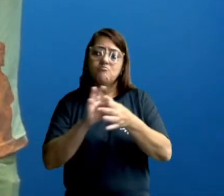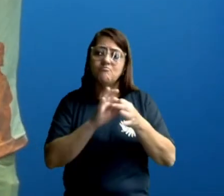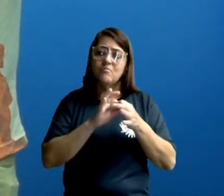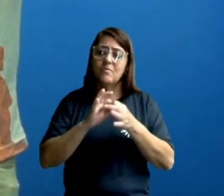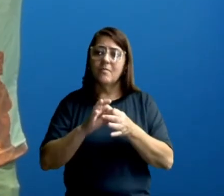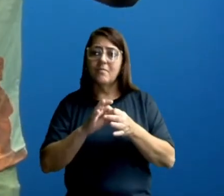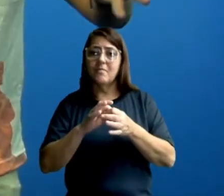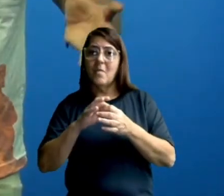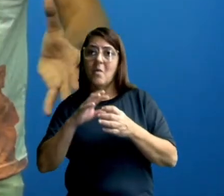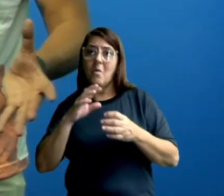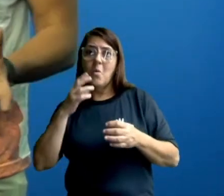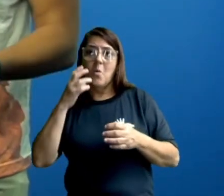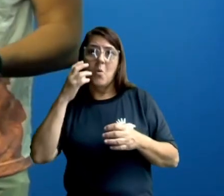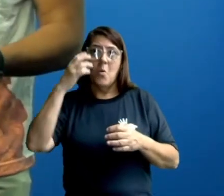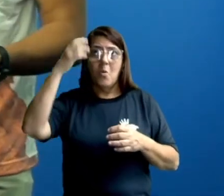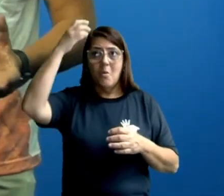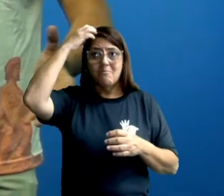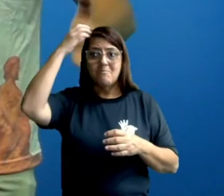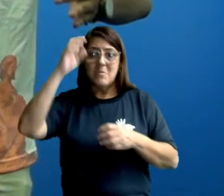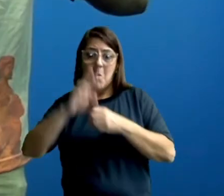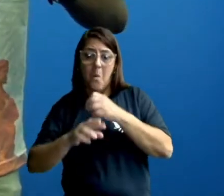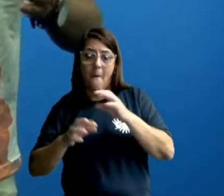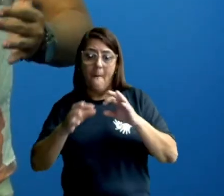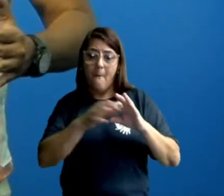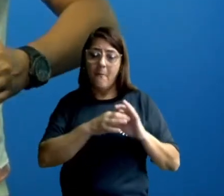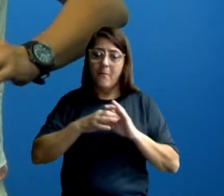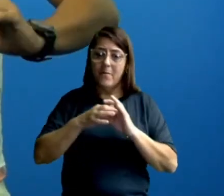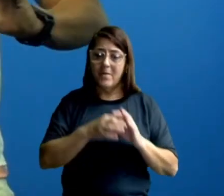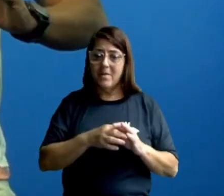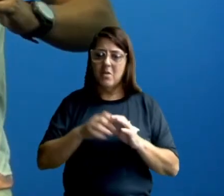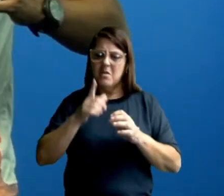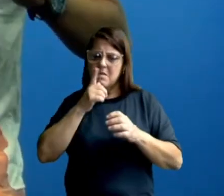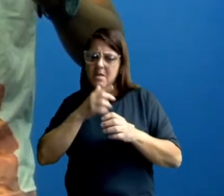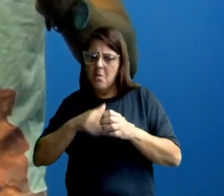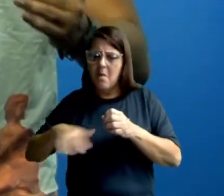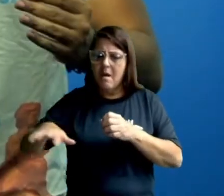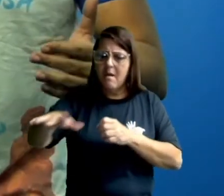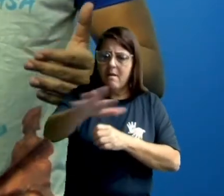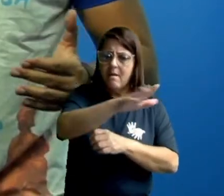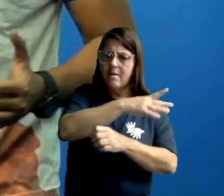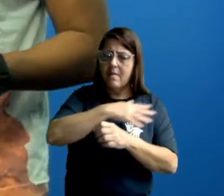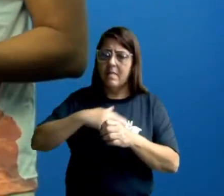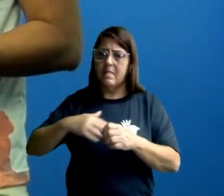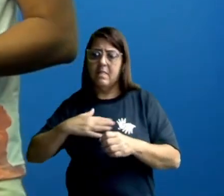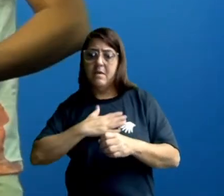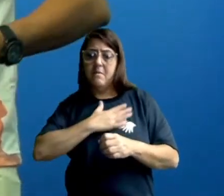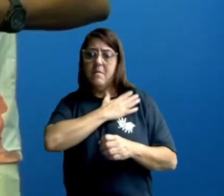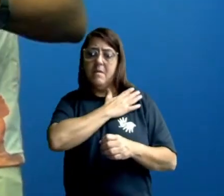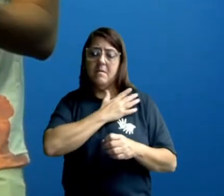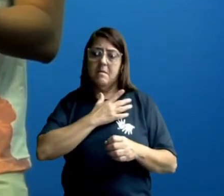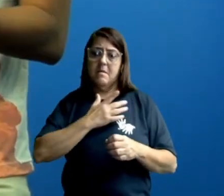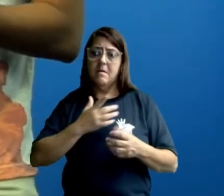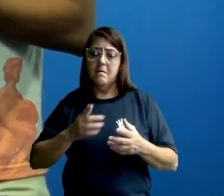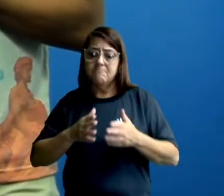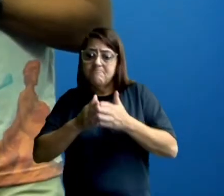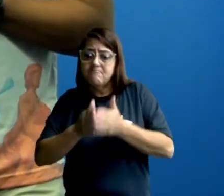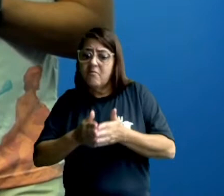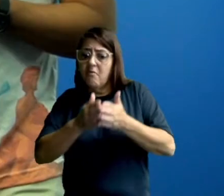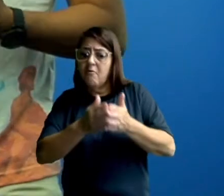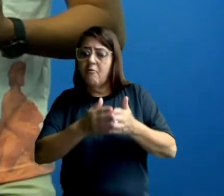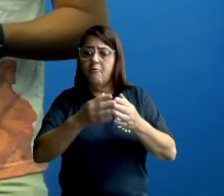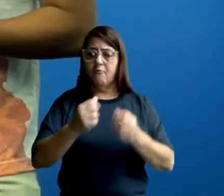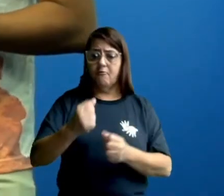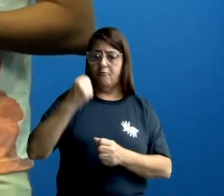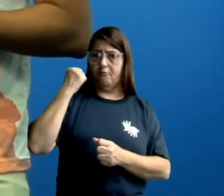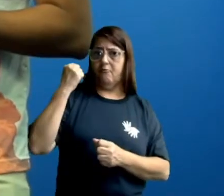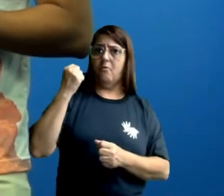é justamente por eles serem uma ilha. Sendo uma ilha, eles têm uma marinha muito forte. Então pouco se podia